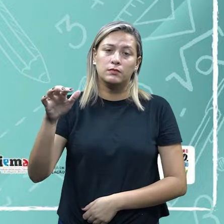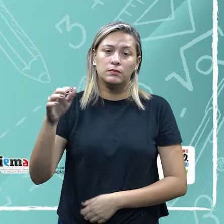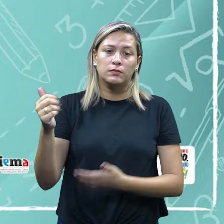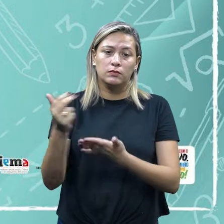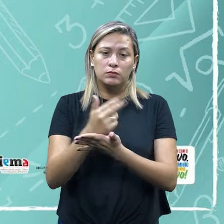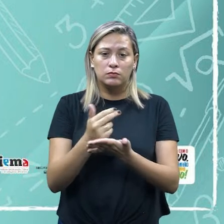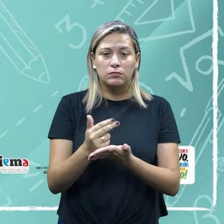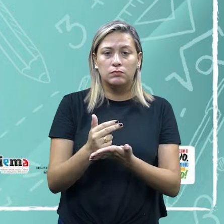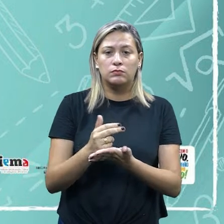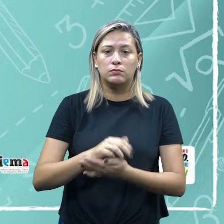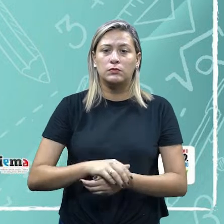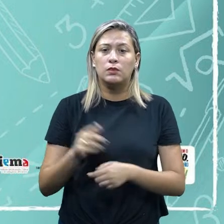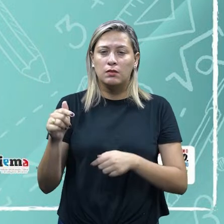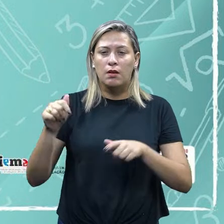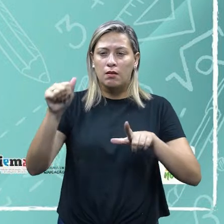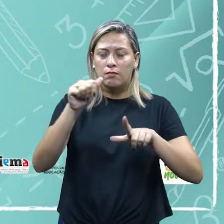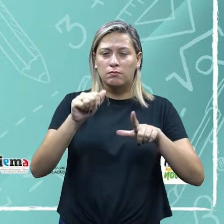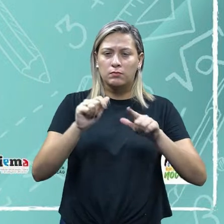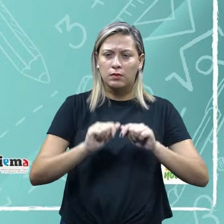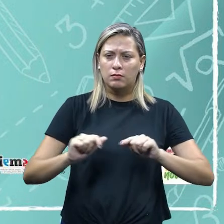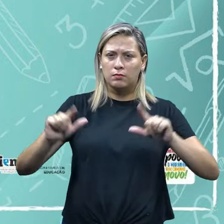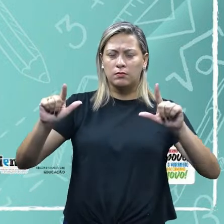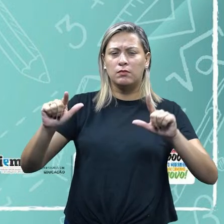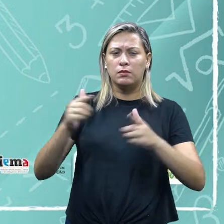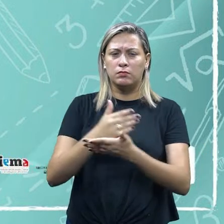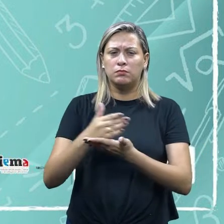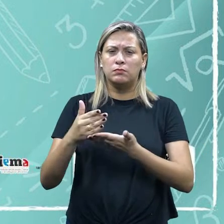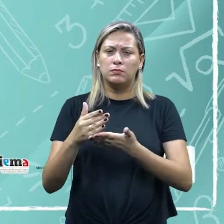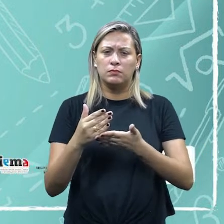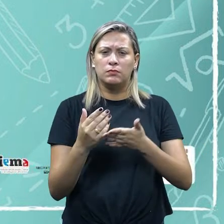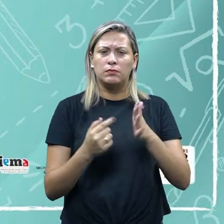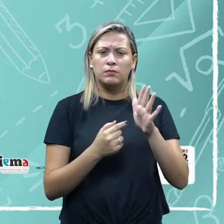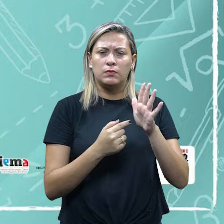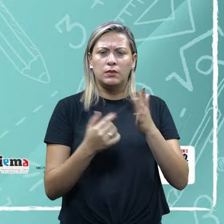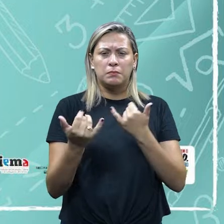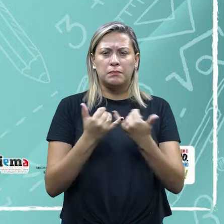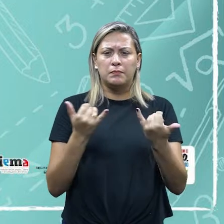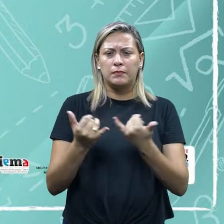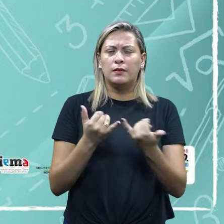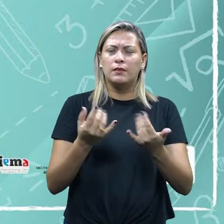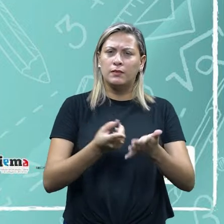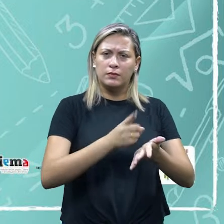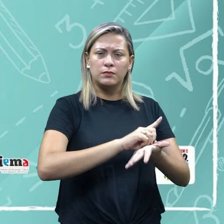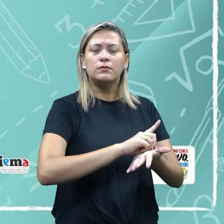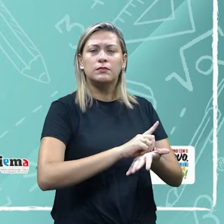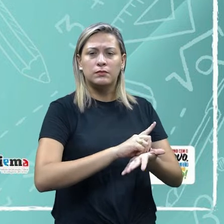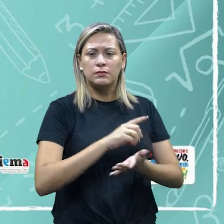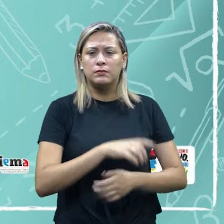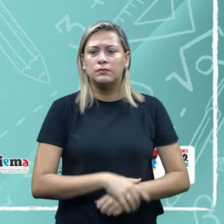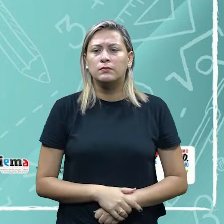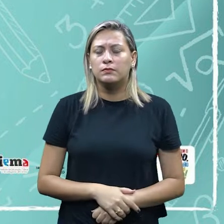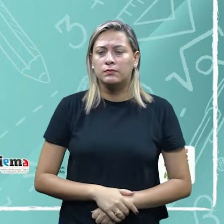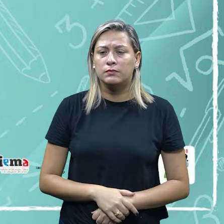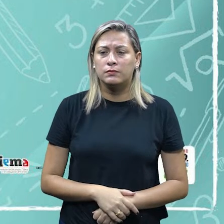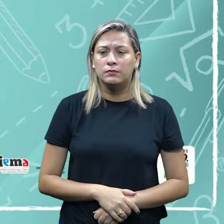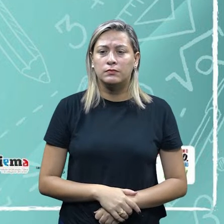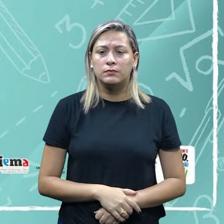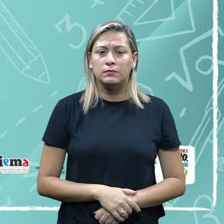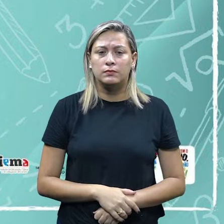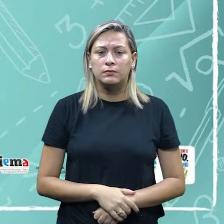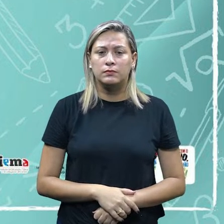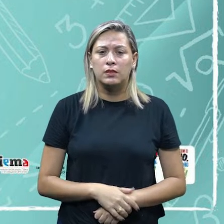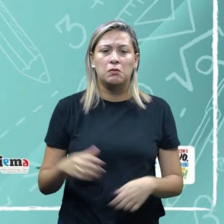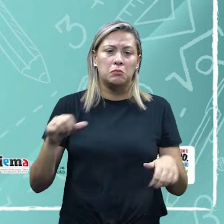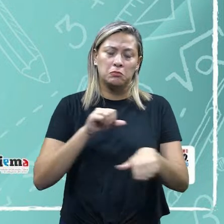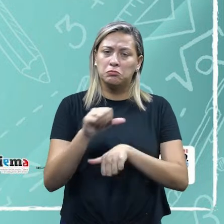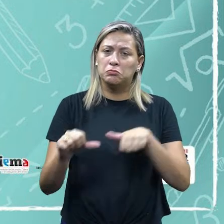é muito parecida com a que é apresentada anteriormente, né, no momento da aquisição. E aí a gente pode fazer